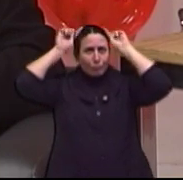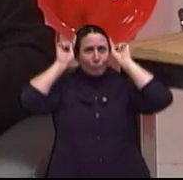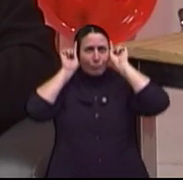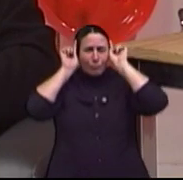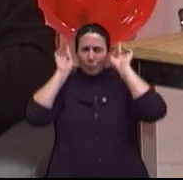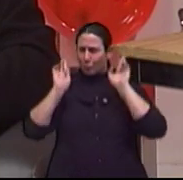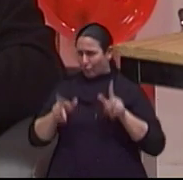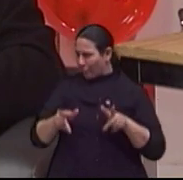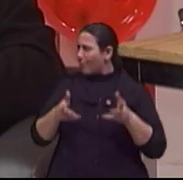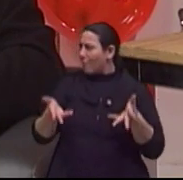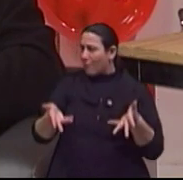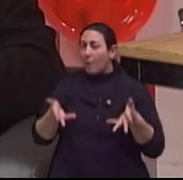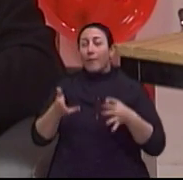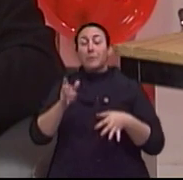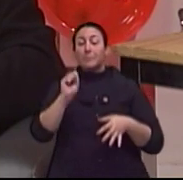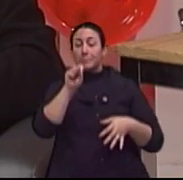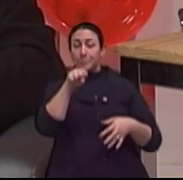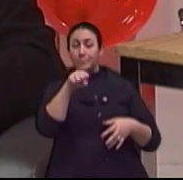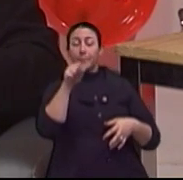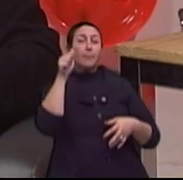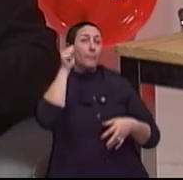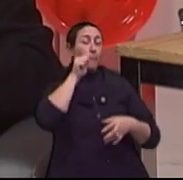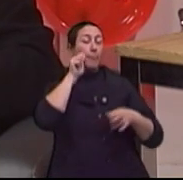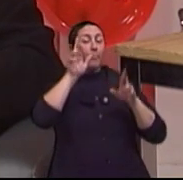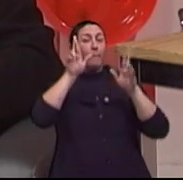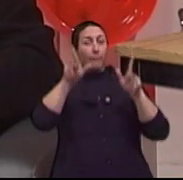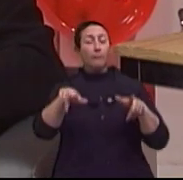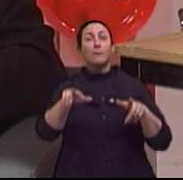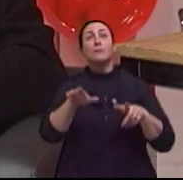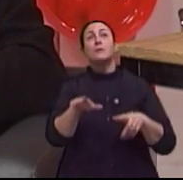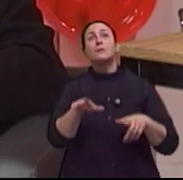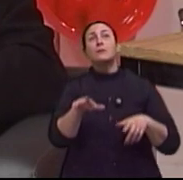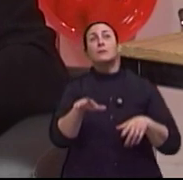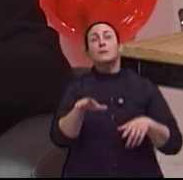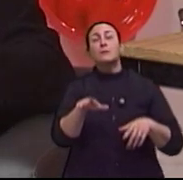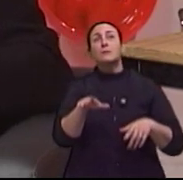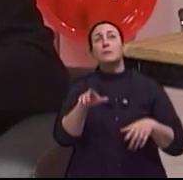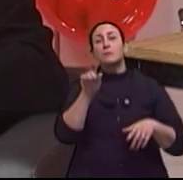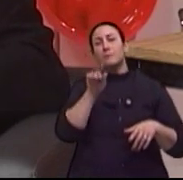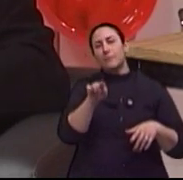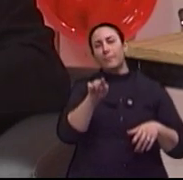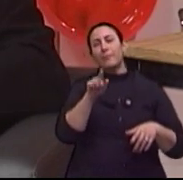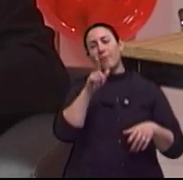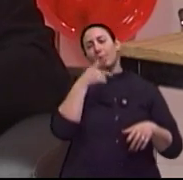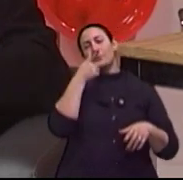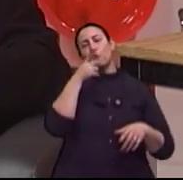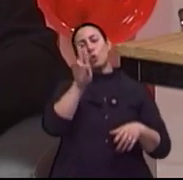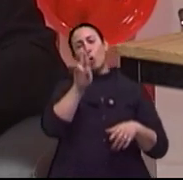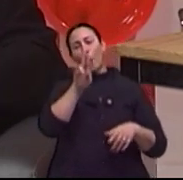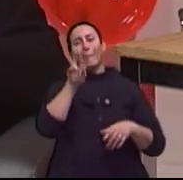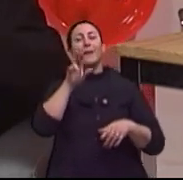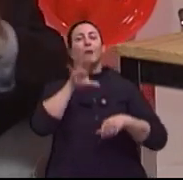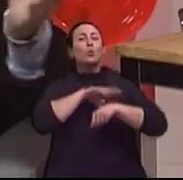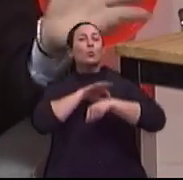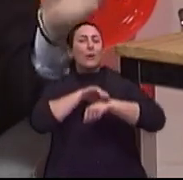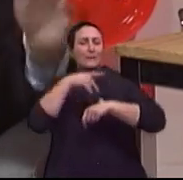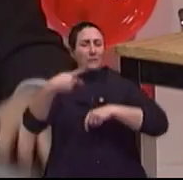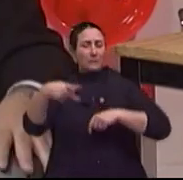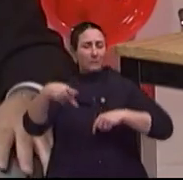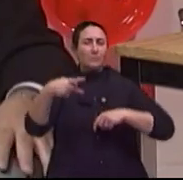de calvice feminino que a gente chama alopécia é um nome científico androgenética